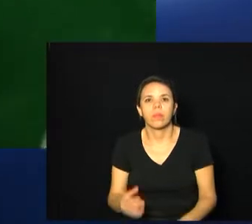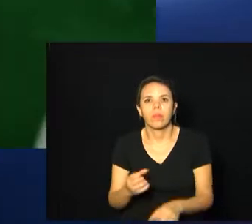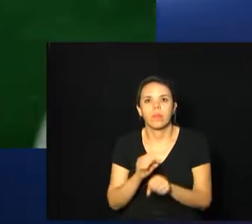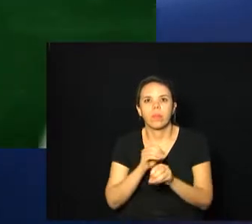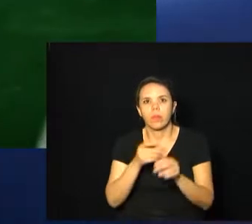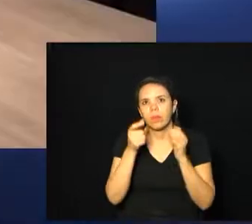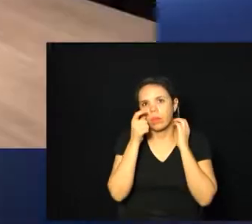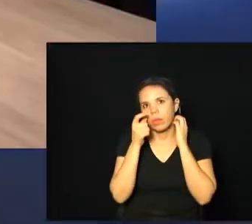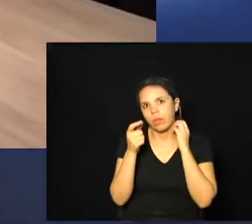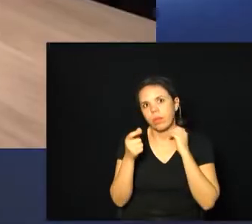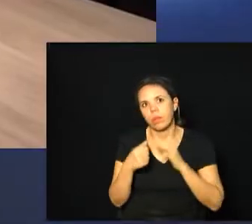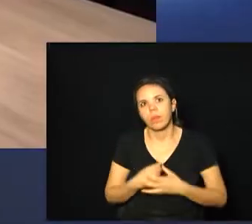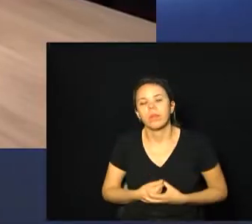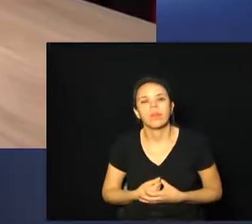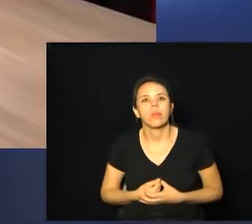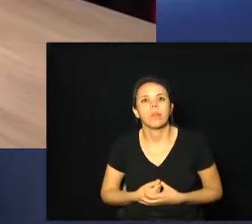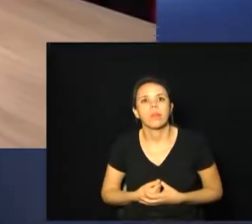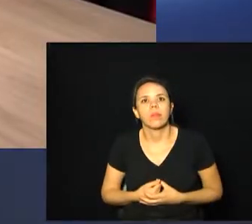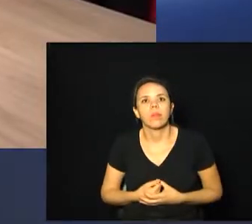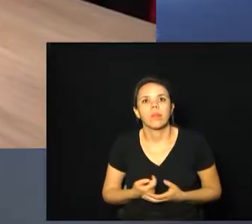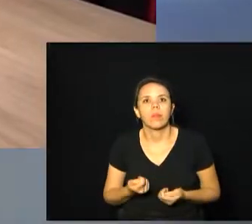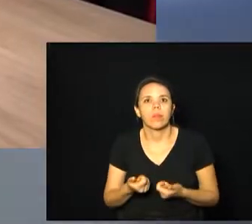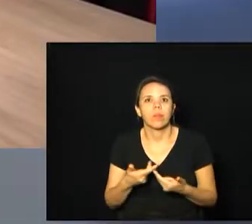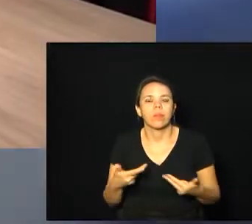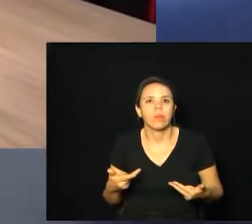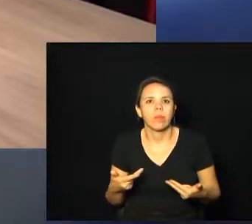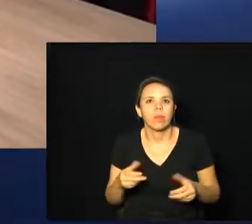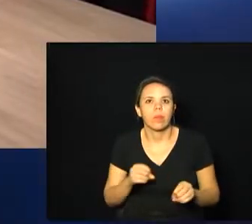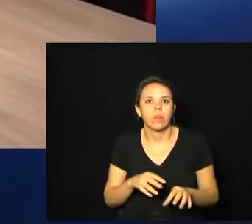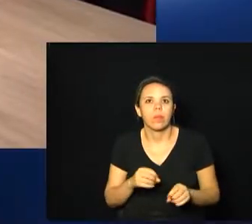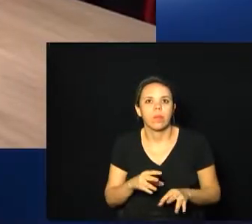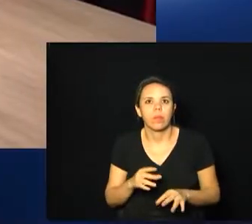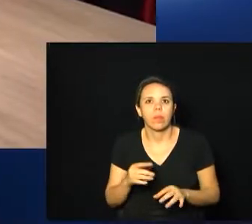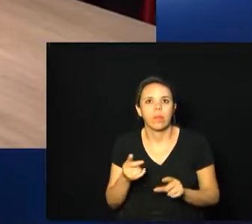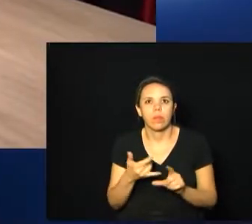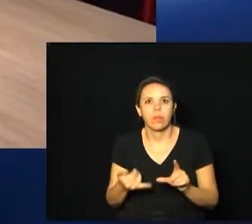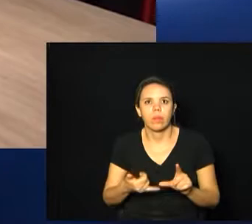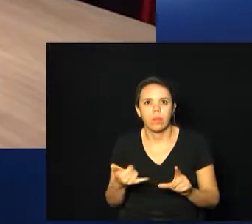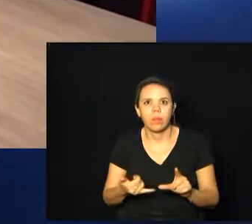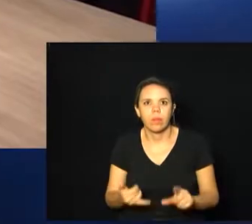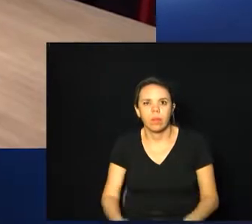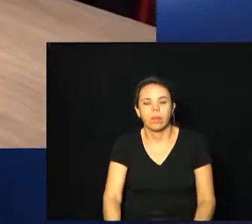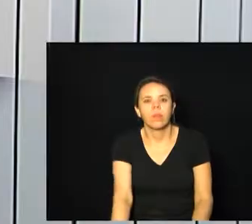Olho na Educação aborda os benefícios do ensino lúdico.